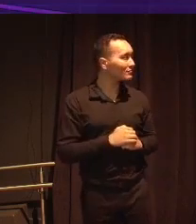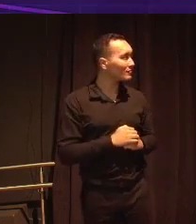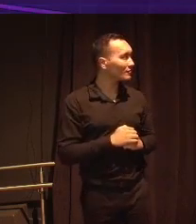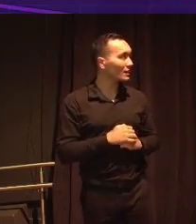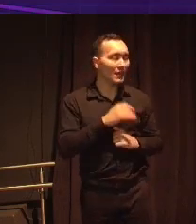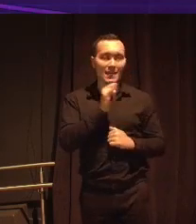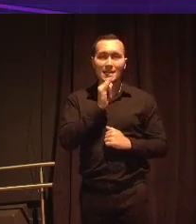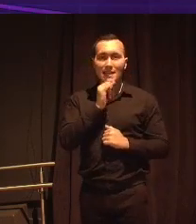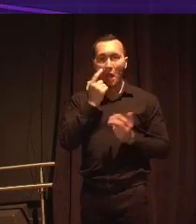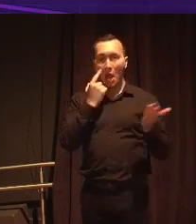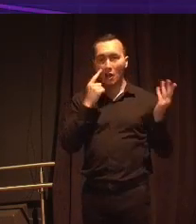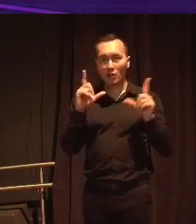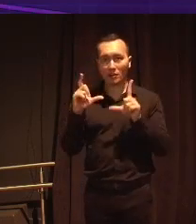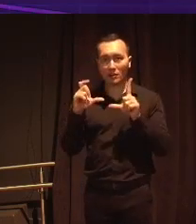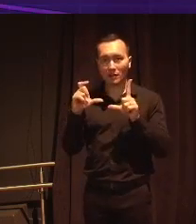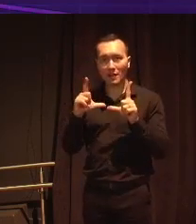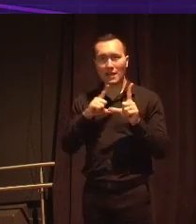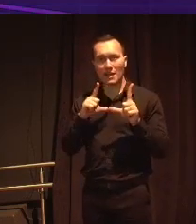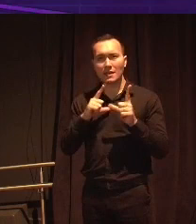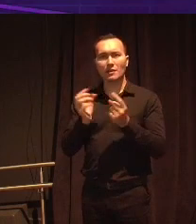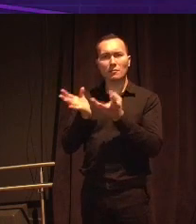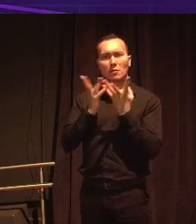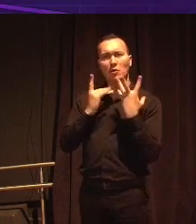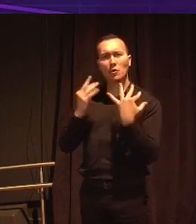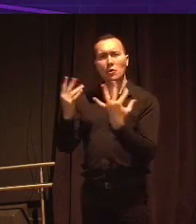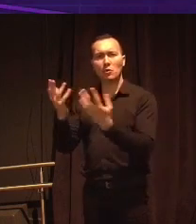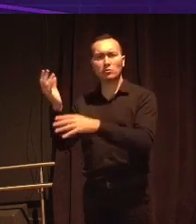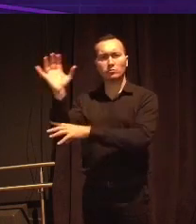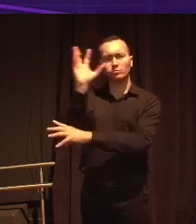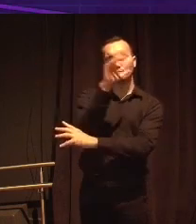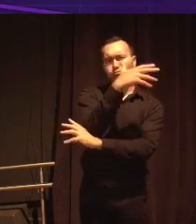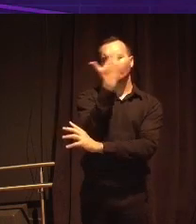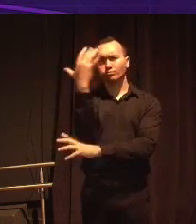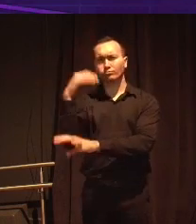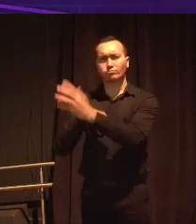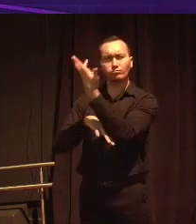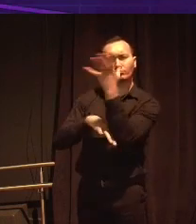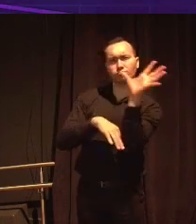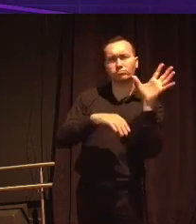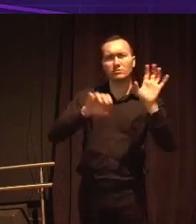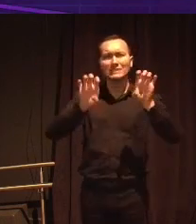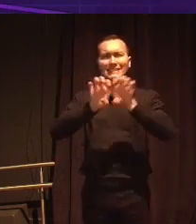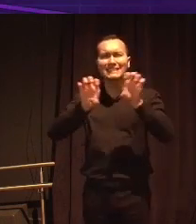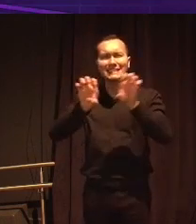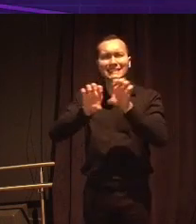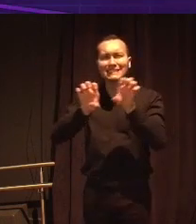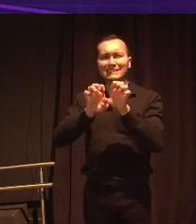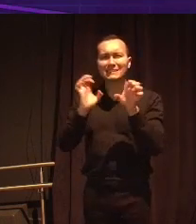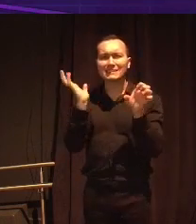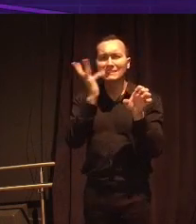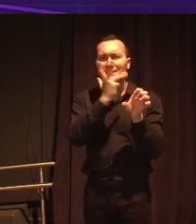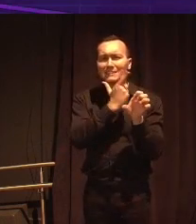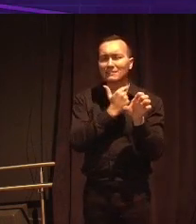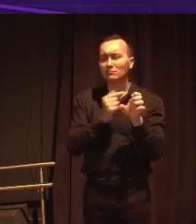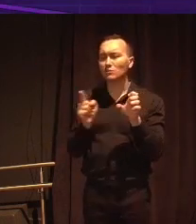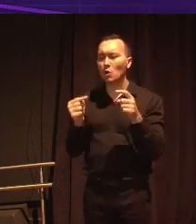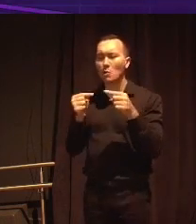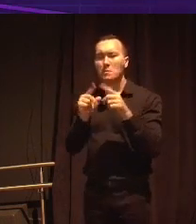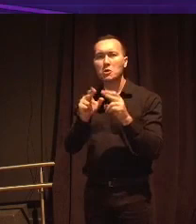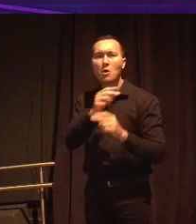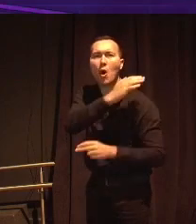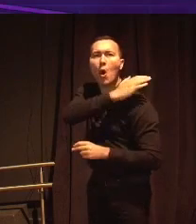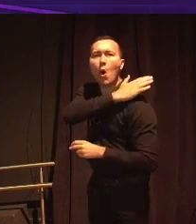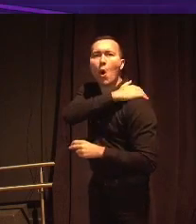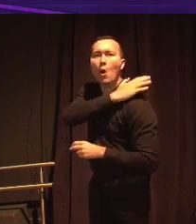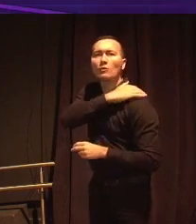linda, maravilhosa, tem uma diversidade incrível, um ecossistema, né? Um pulmão do mundo. Então,